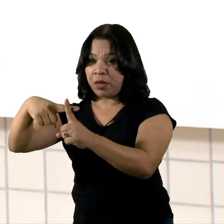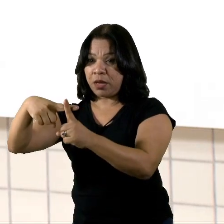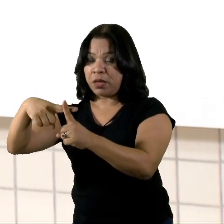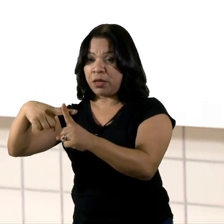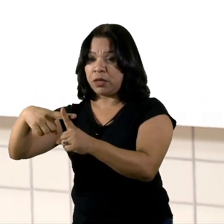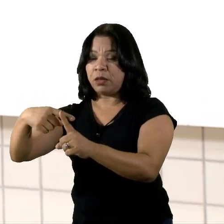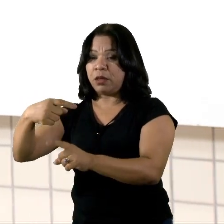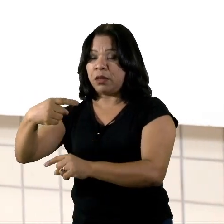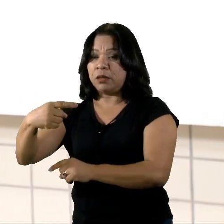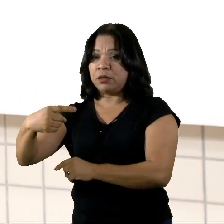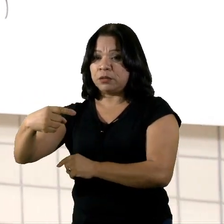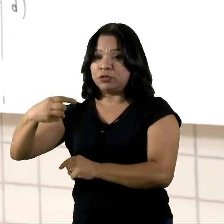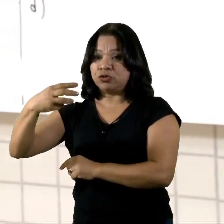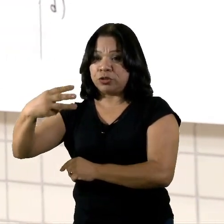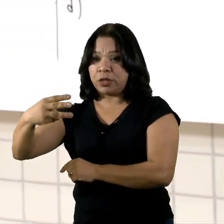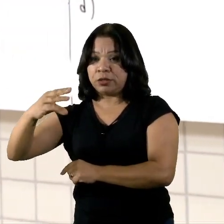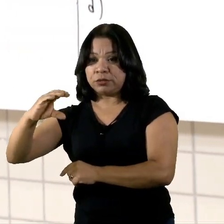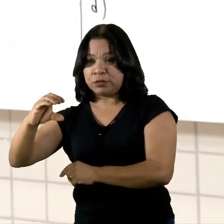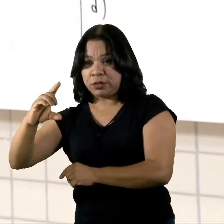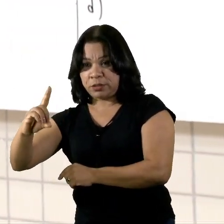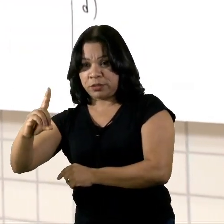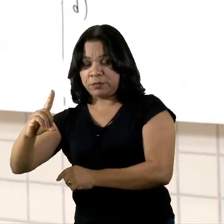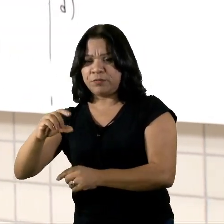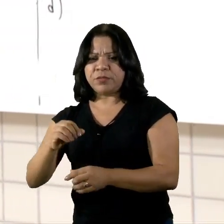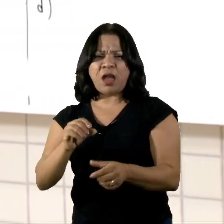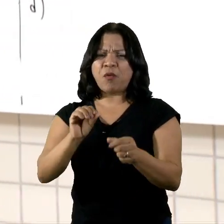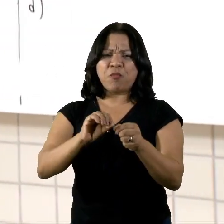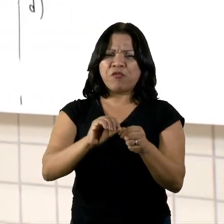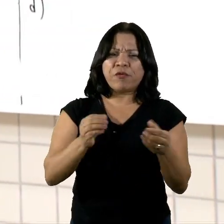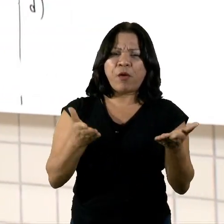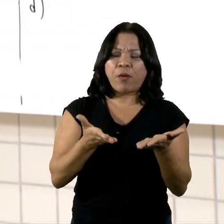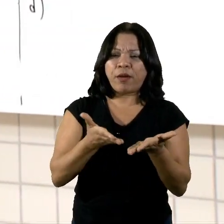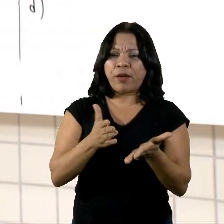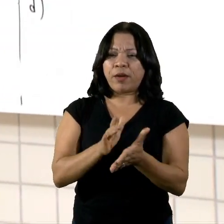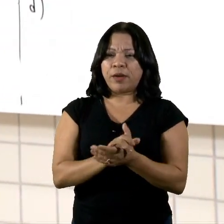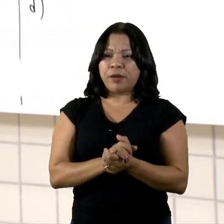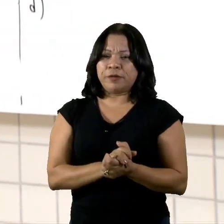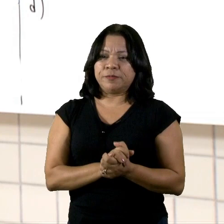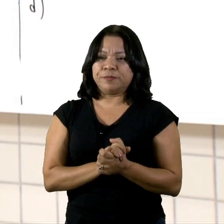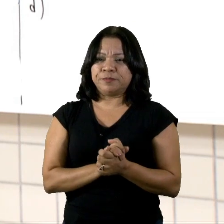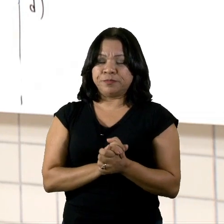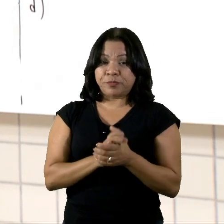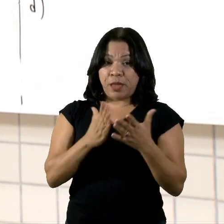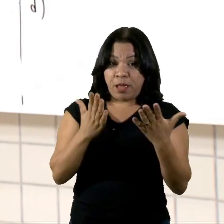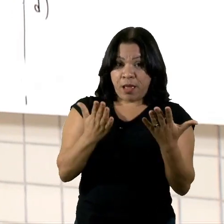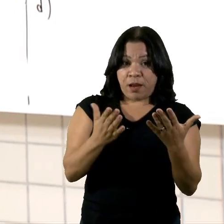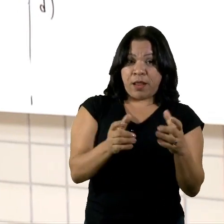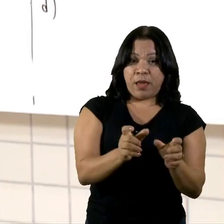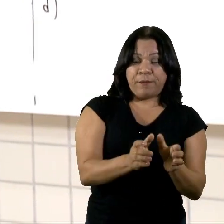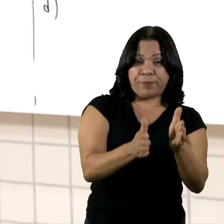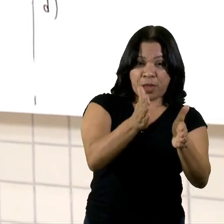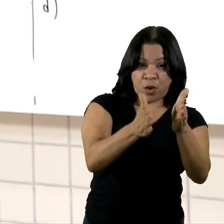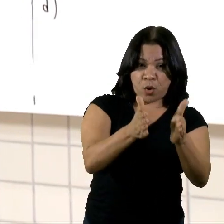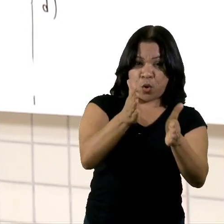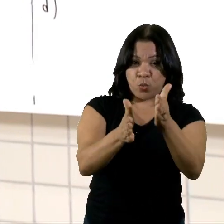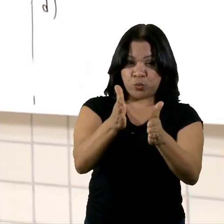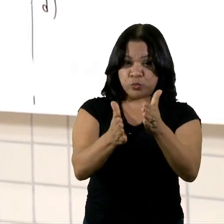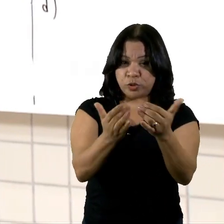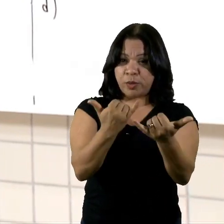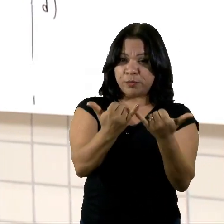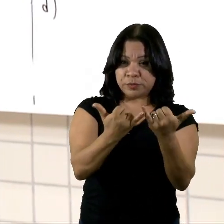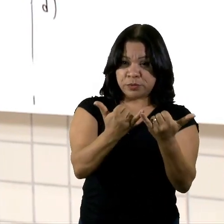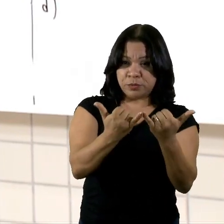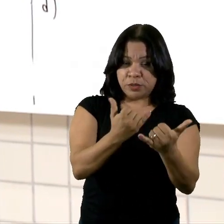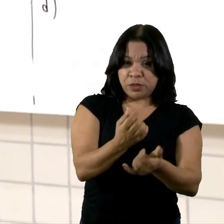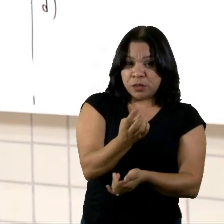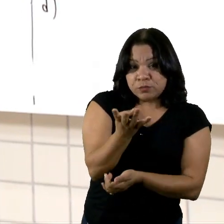3CD. O que, que nós vamos fazer agora? Nos termos que são semelhantes, que são esses 4